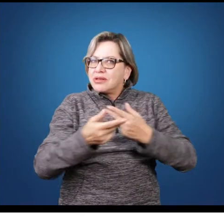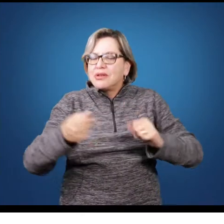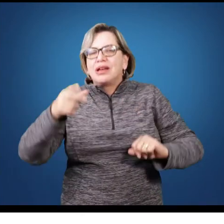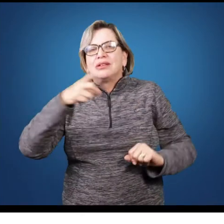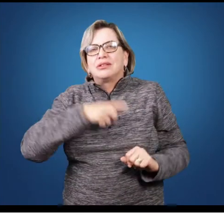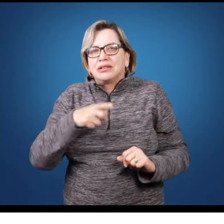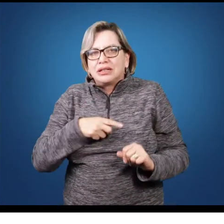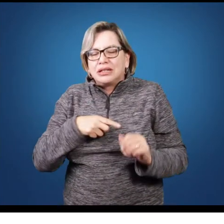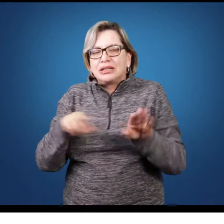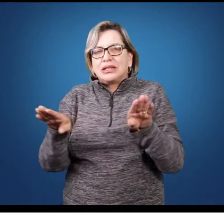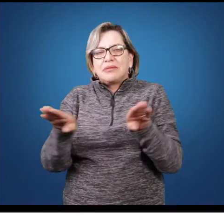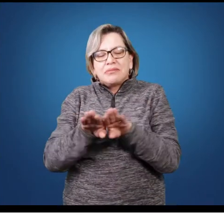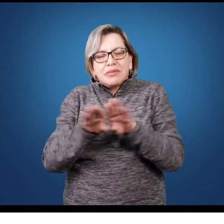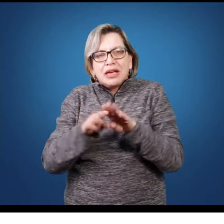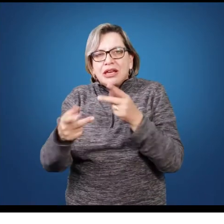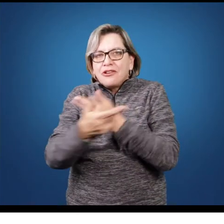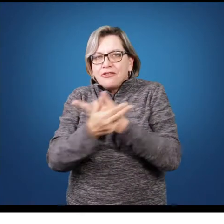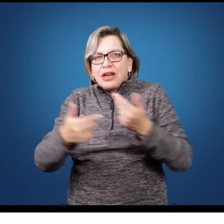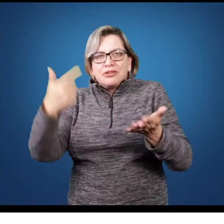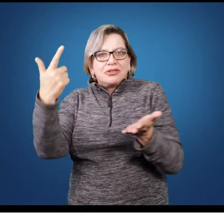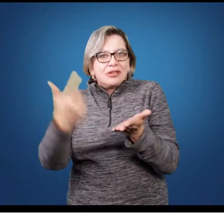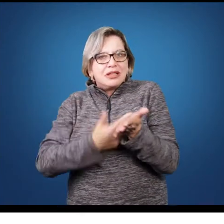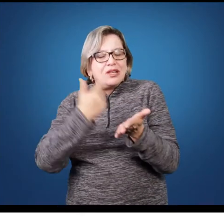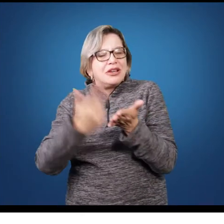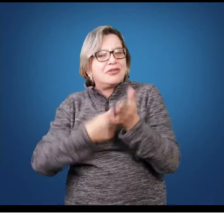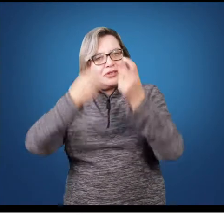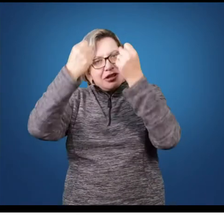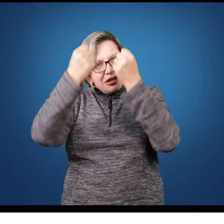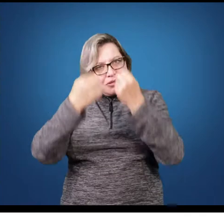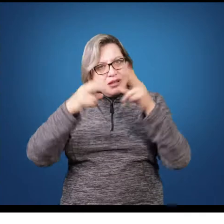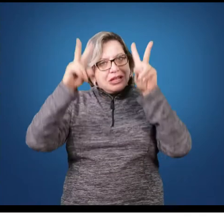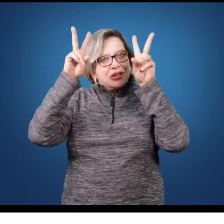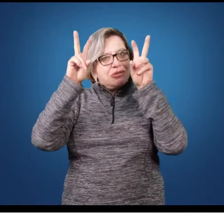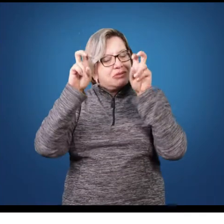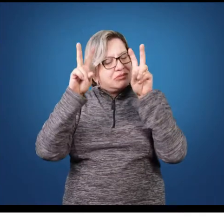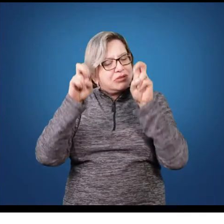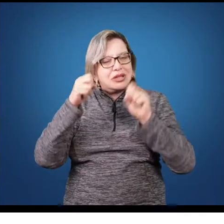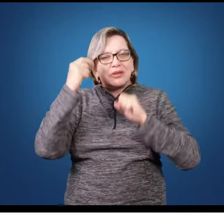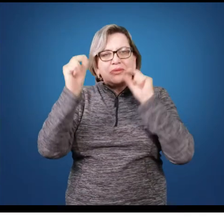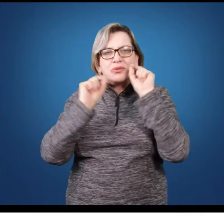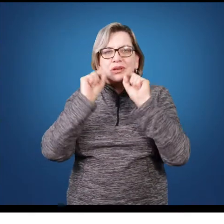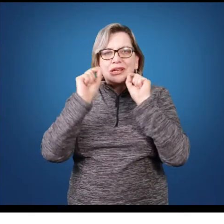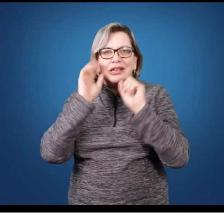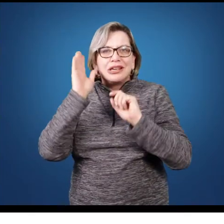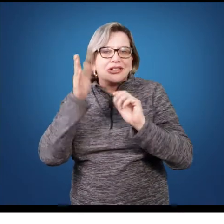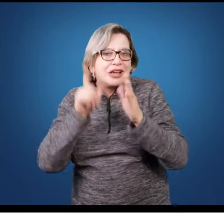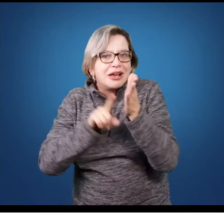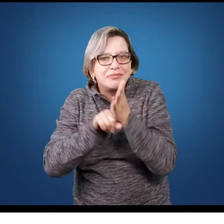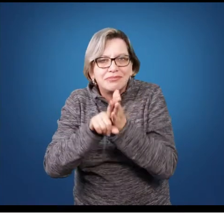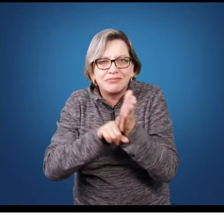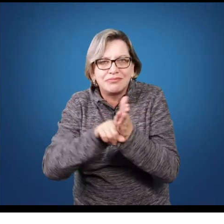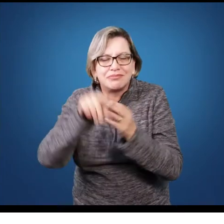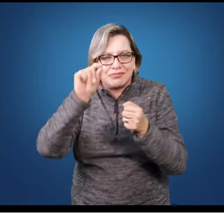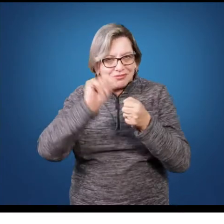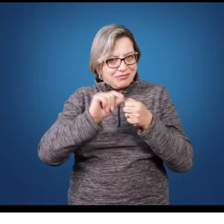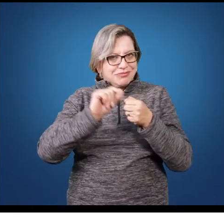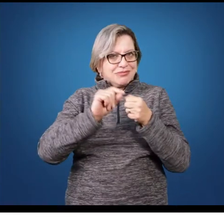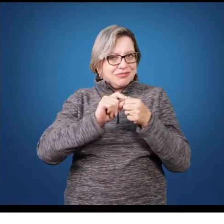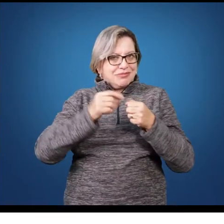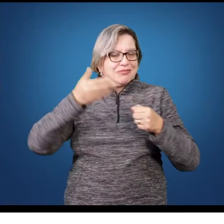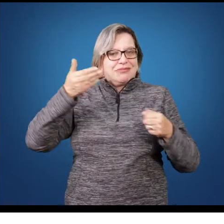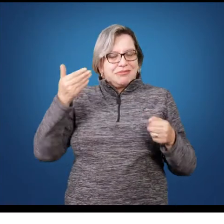publicações existentes sobre o tema e os aspectos que já foram abordados em outros estudos, em outras